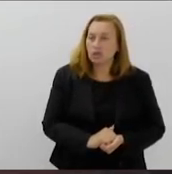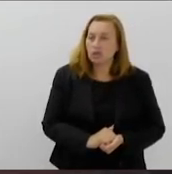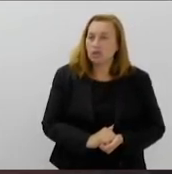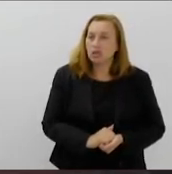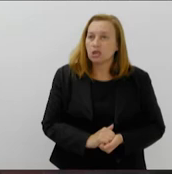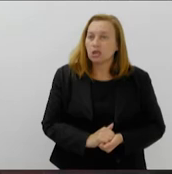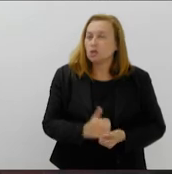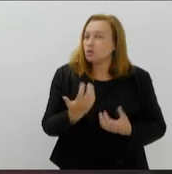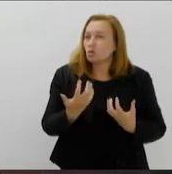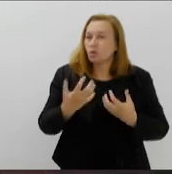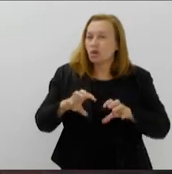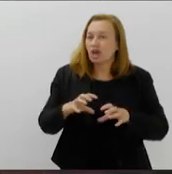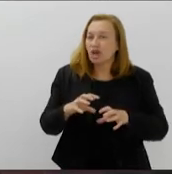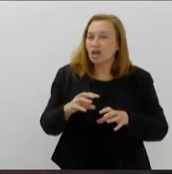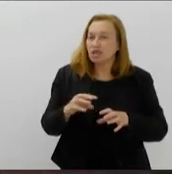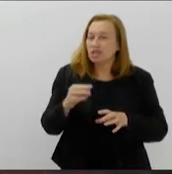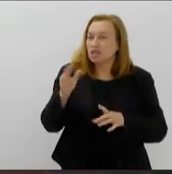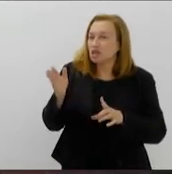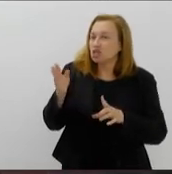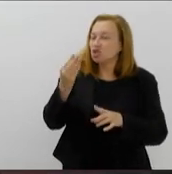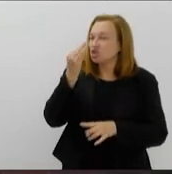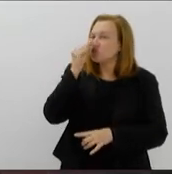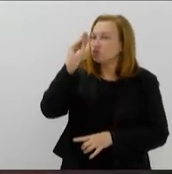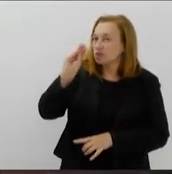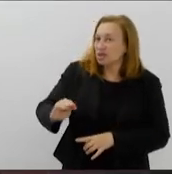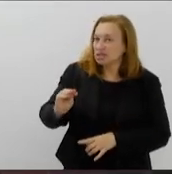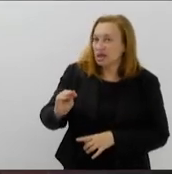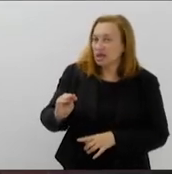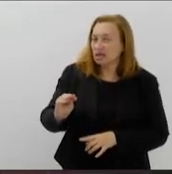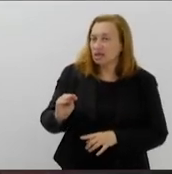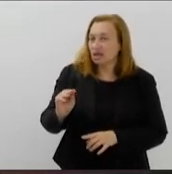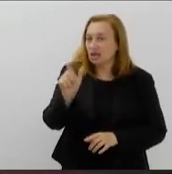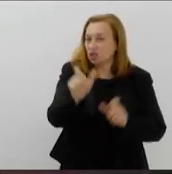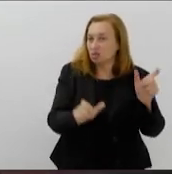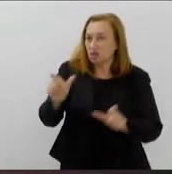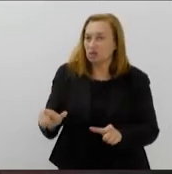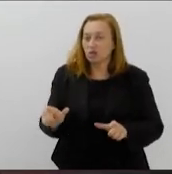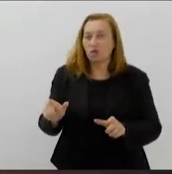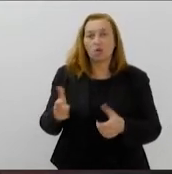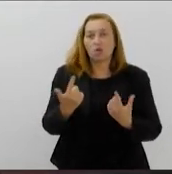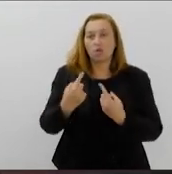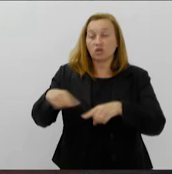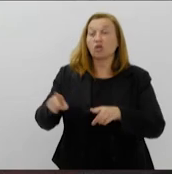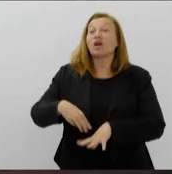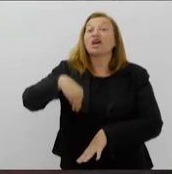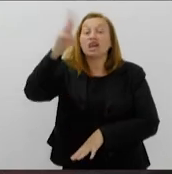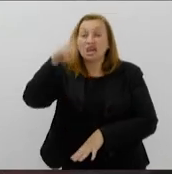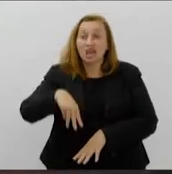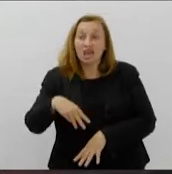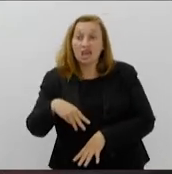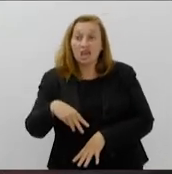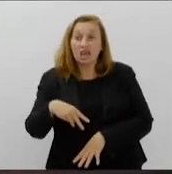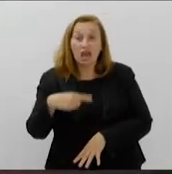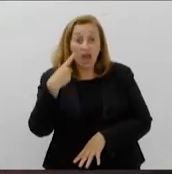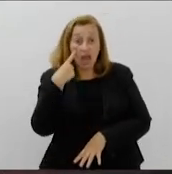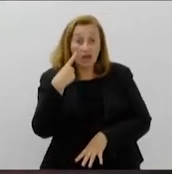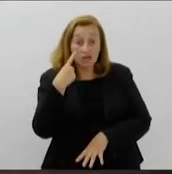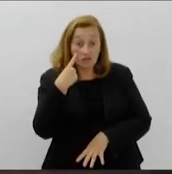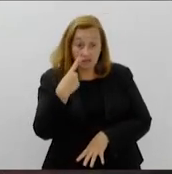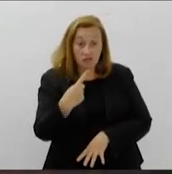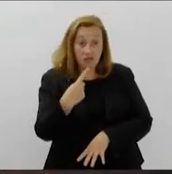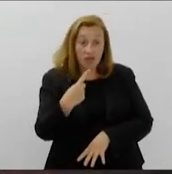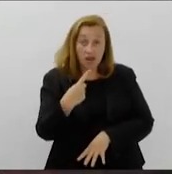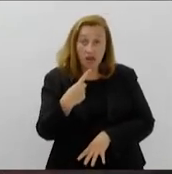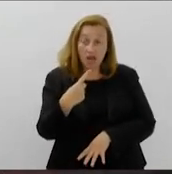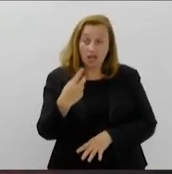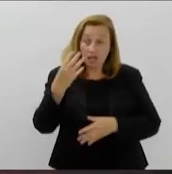tendência sejam maltratadas, pelo contrário. Quem abrir o catecismo da Igreja Católica verá, mas